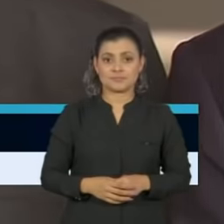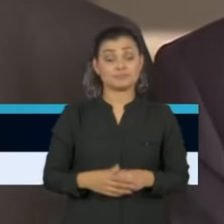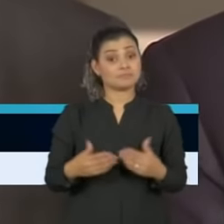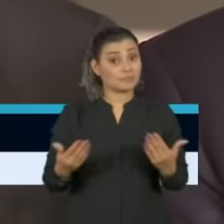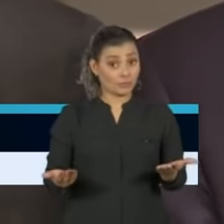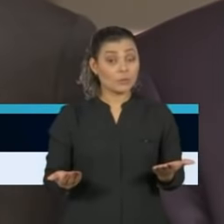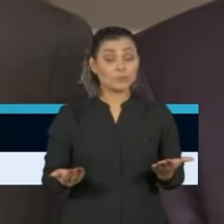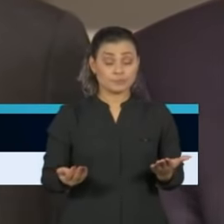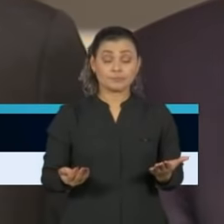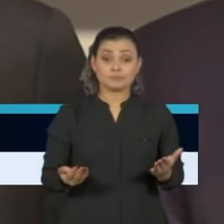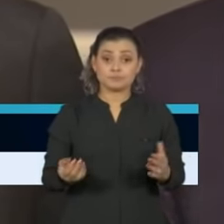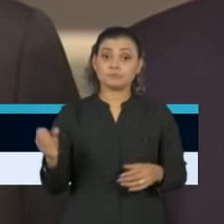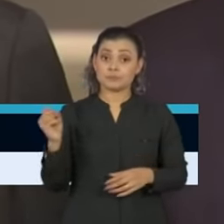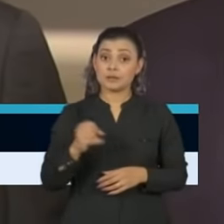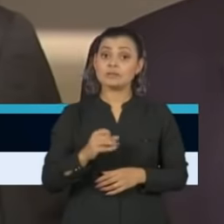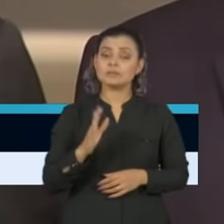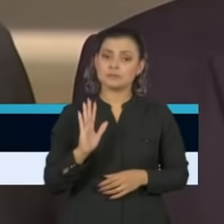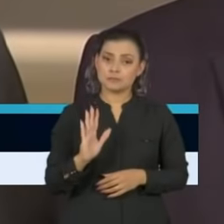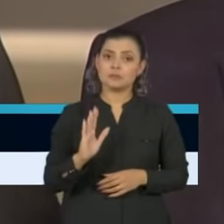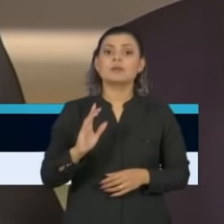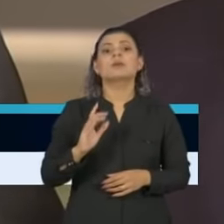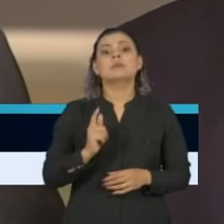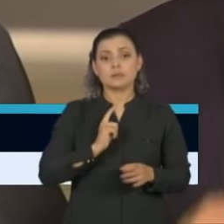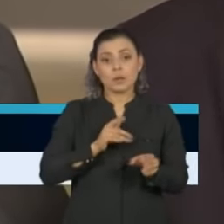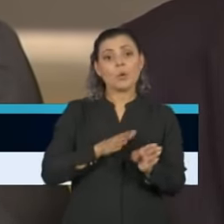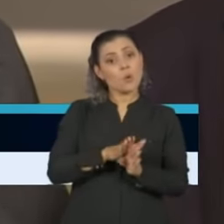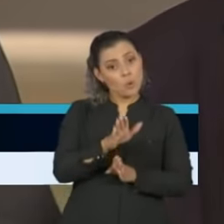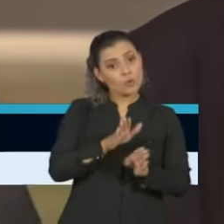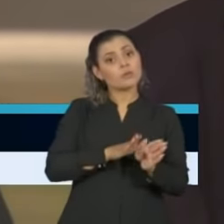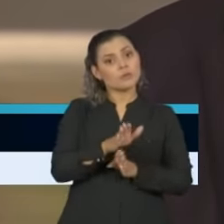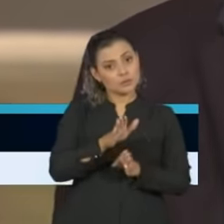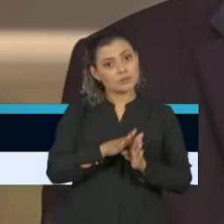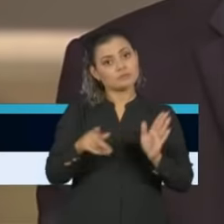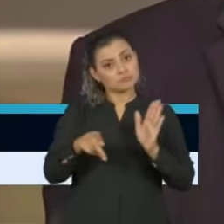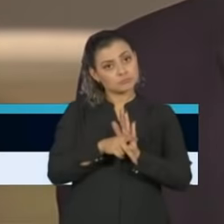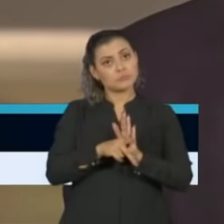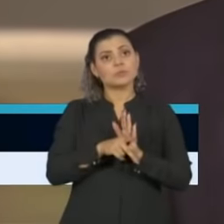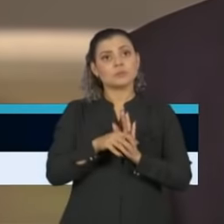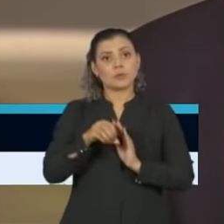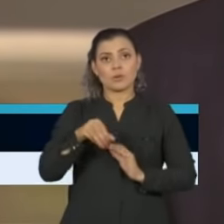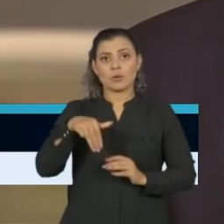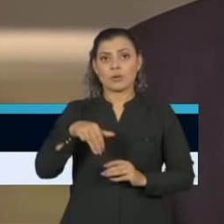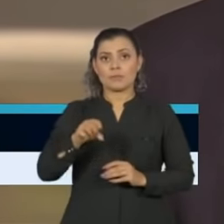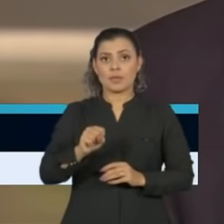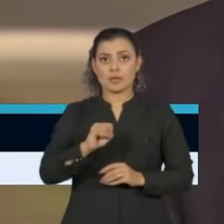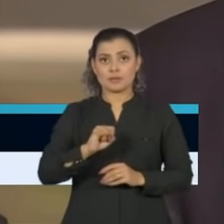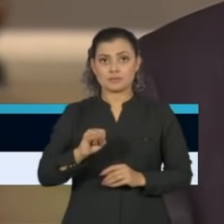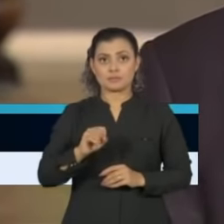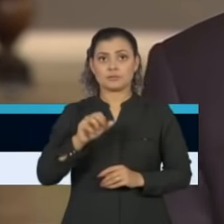Veja bem, nós estamos seguindo as próprias orientações da